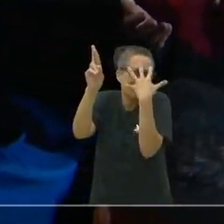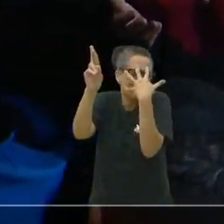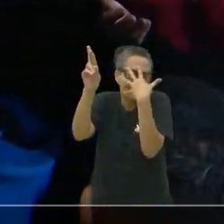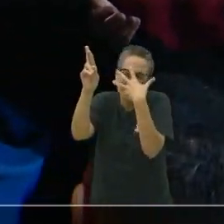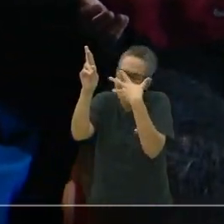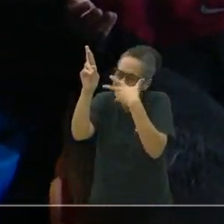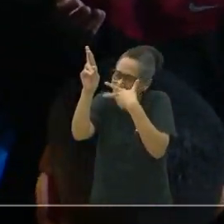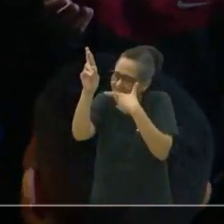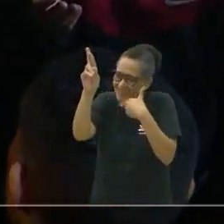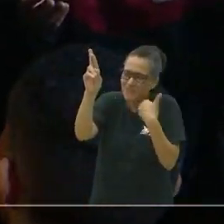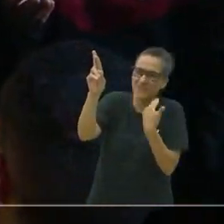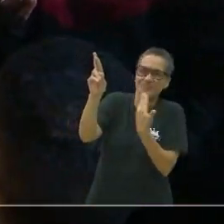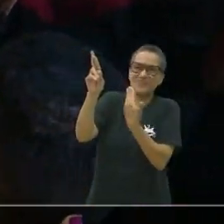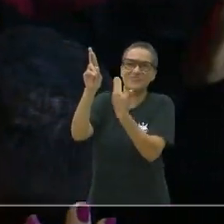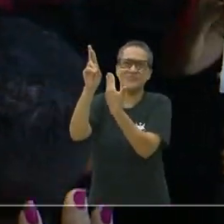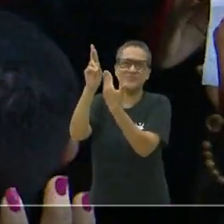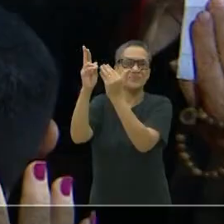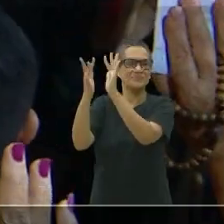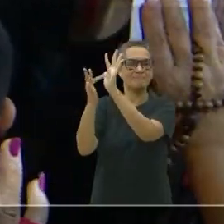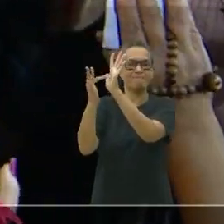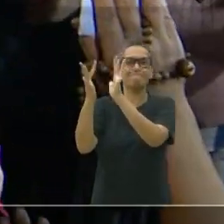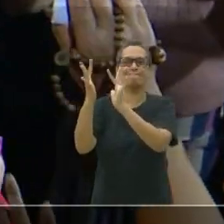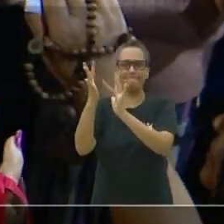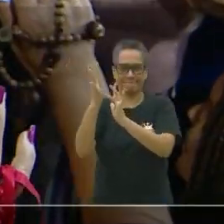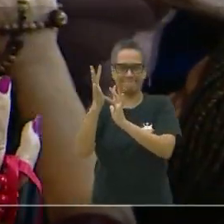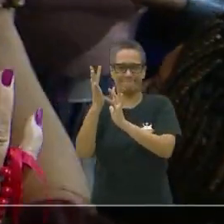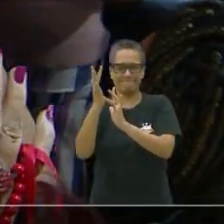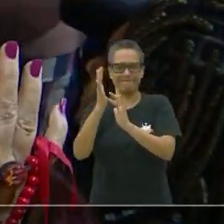és tão lindo, Jesus, tão lindo.